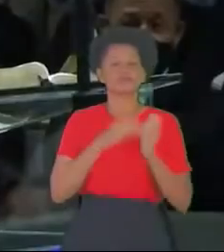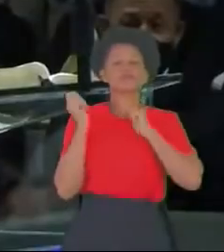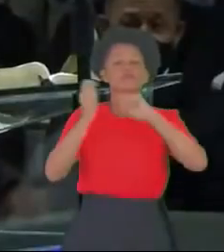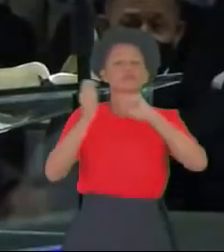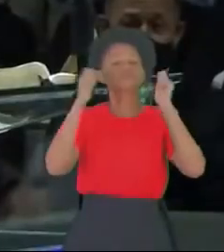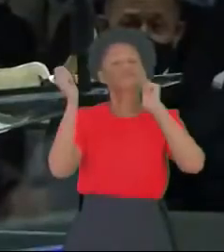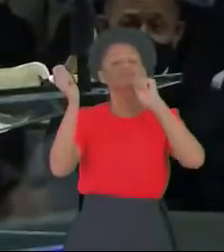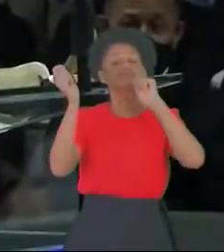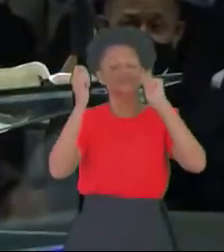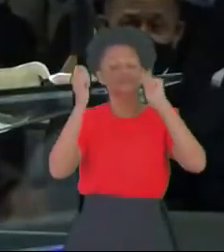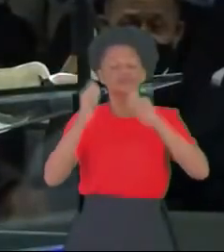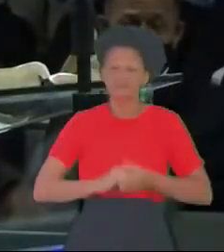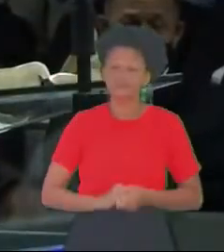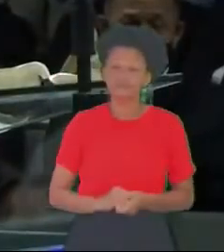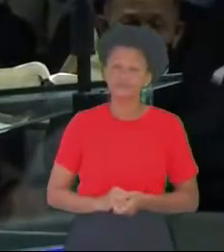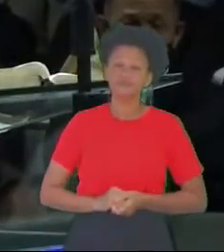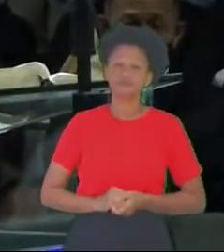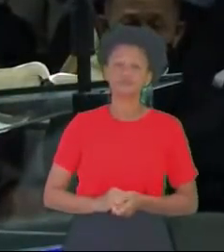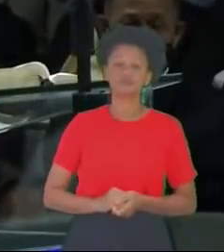Aleluia.